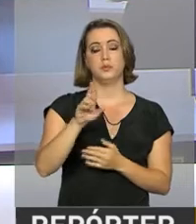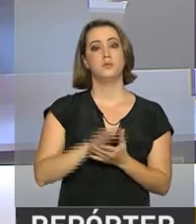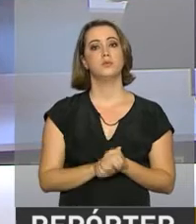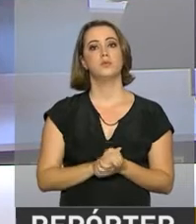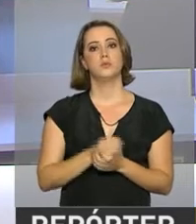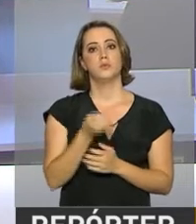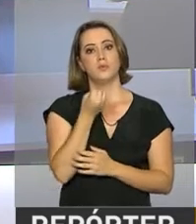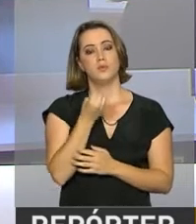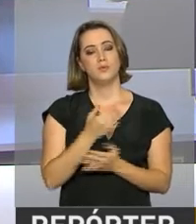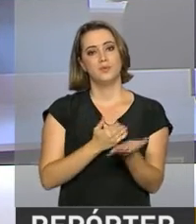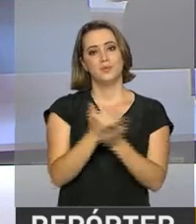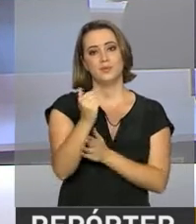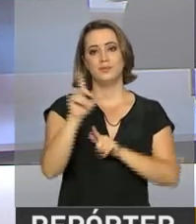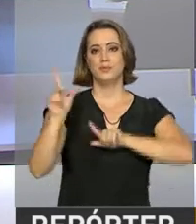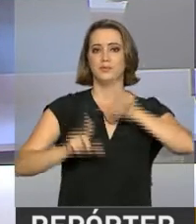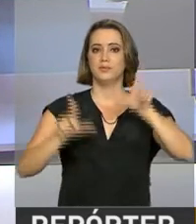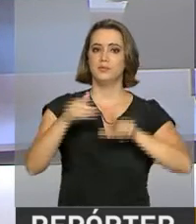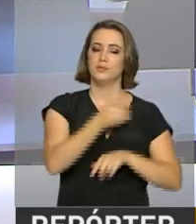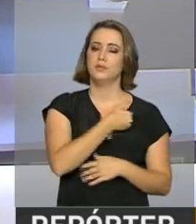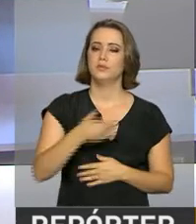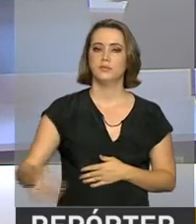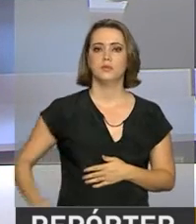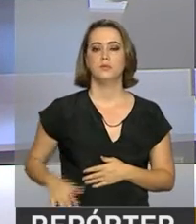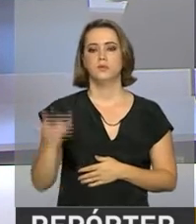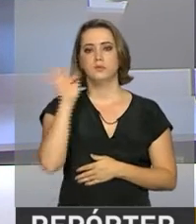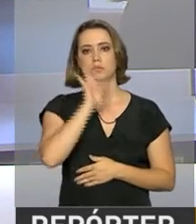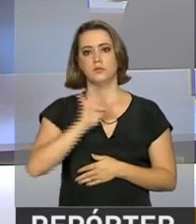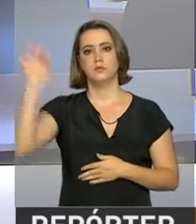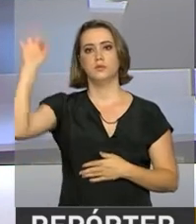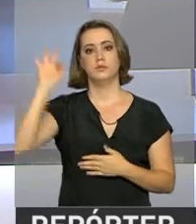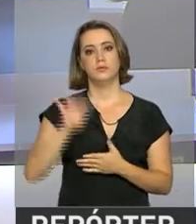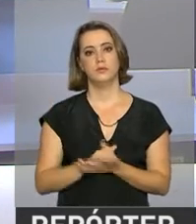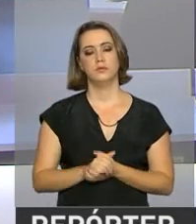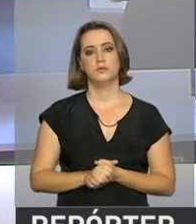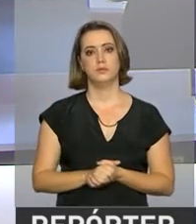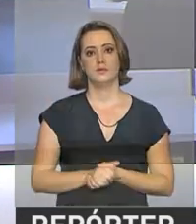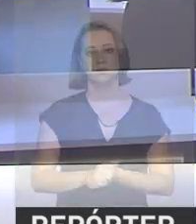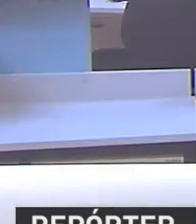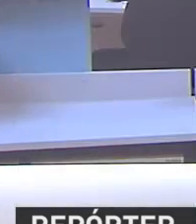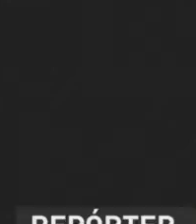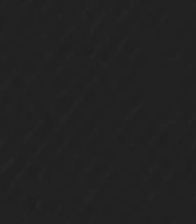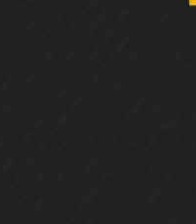nbr continue com a gente aqui na nbr a tv do governo federal